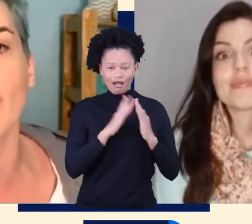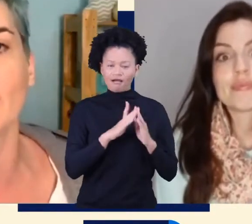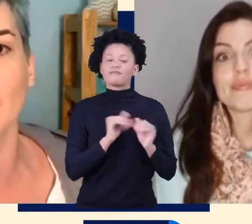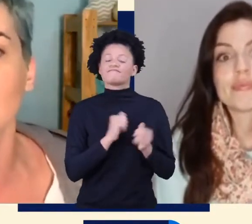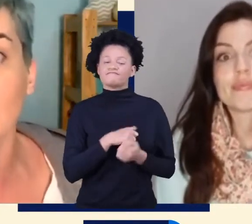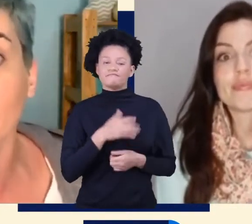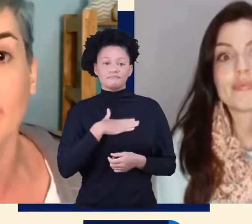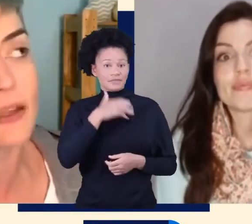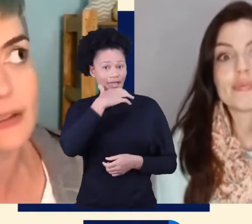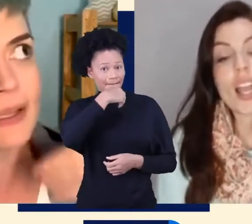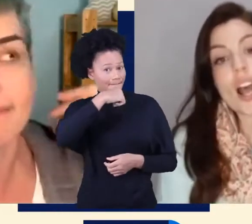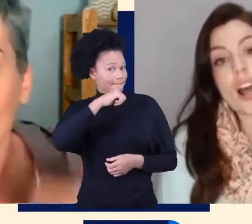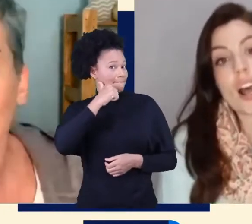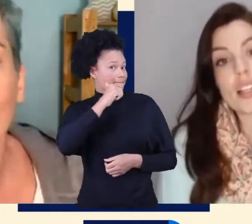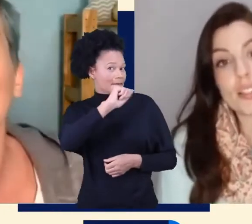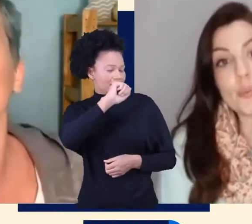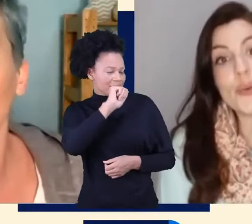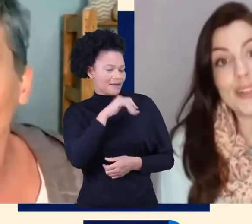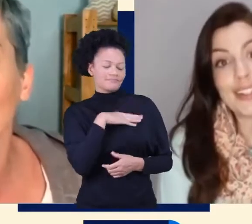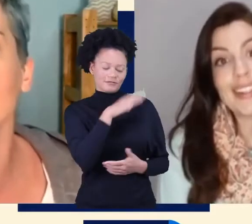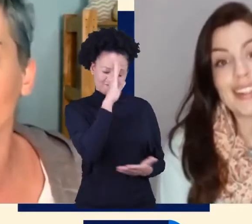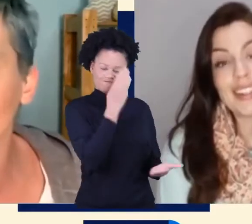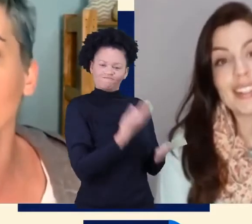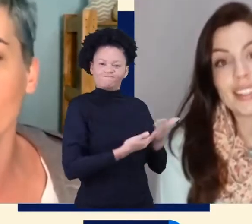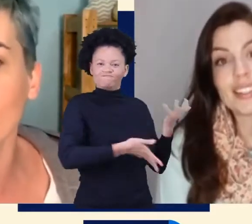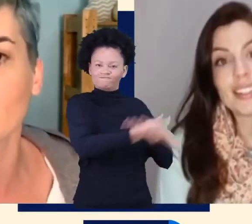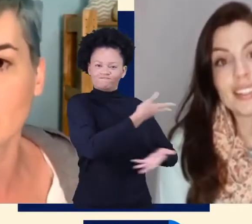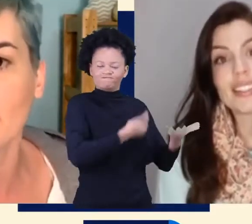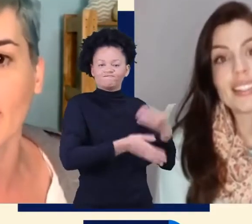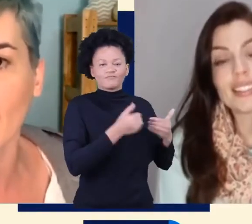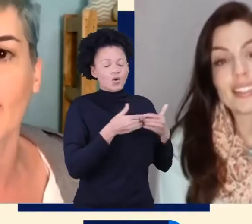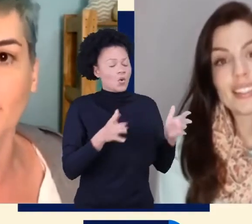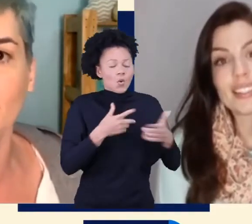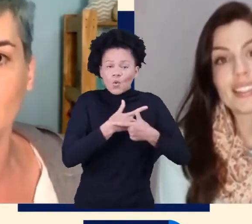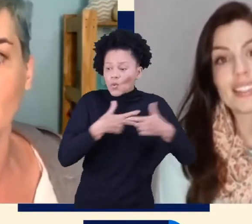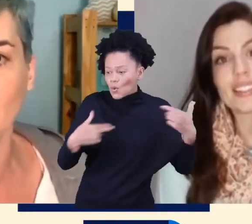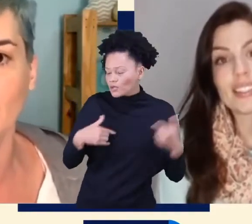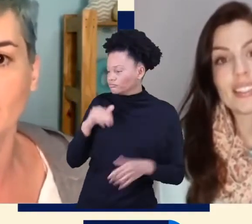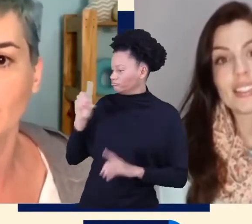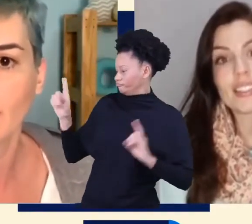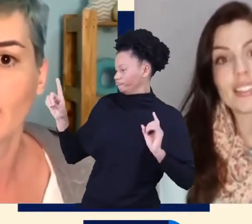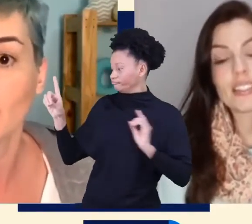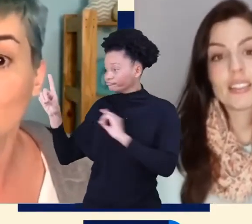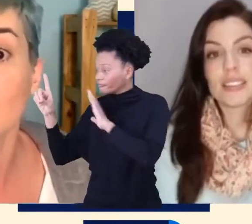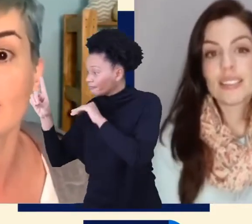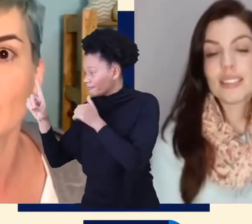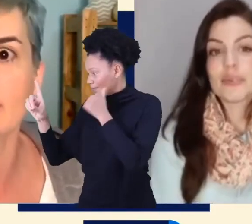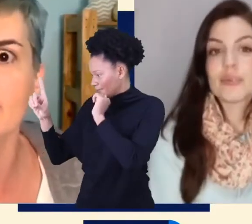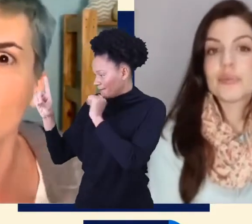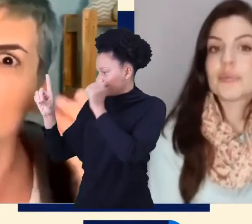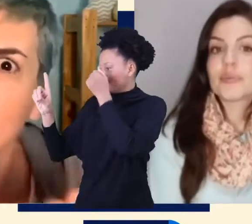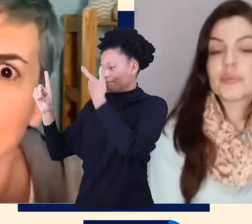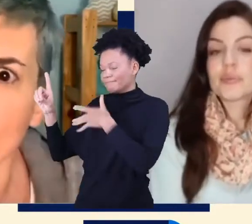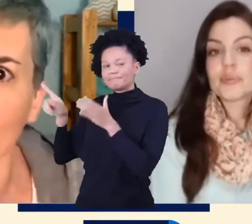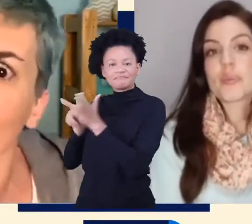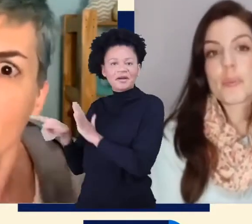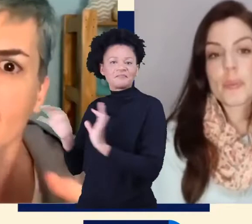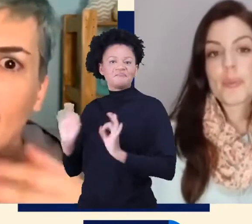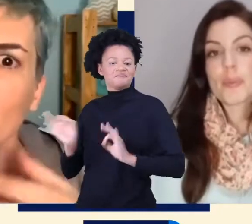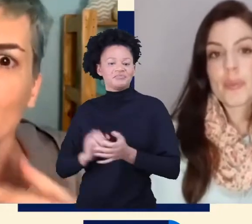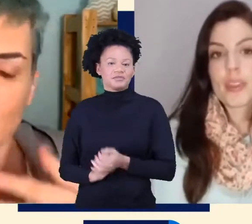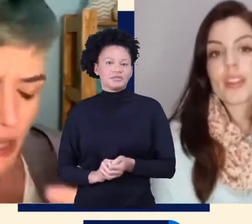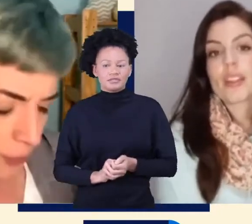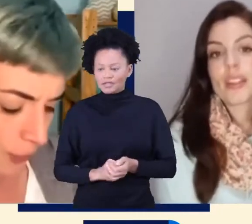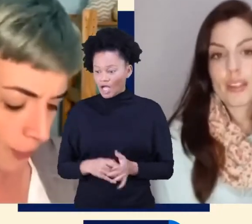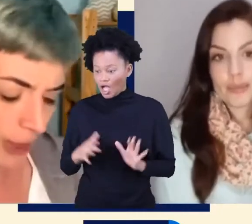diálogo aberto, ela sempre... Então, assim, qualquer coisa que fosse, eu ia perguntar para ela, porque não tinha essa coisa assim,